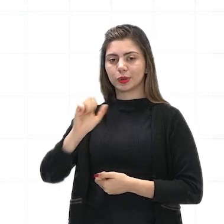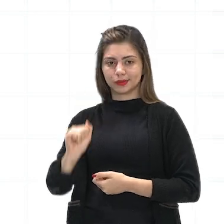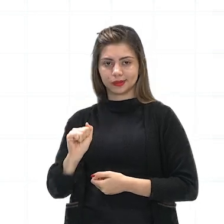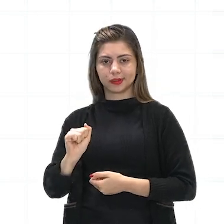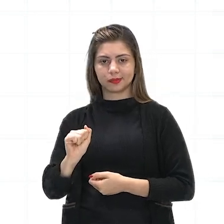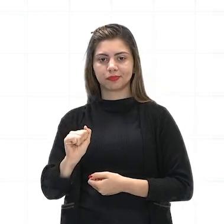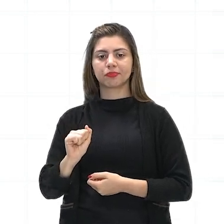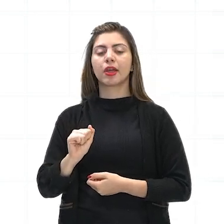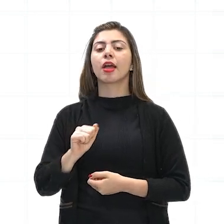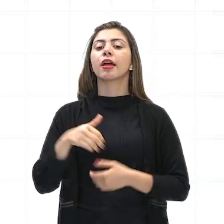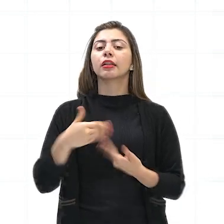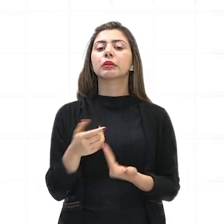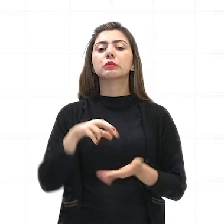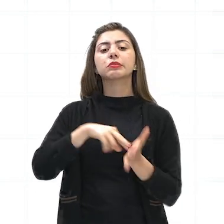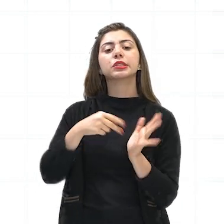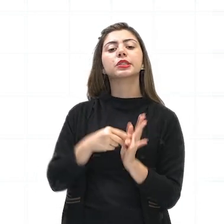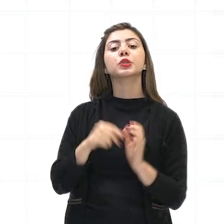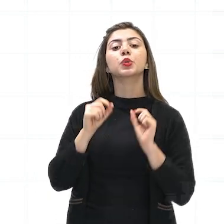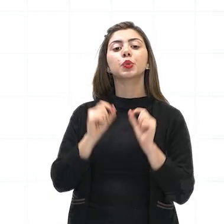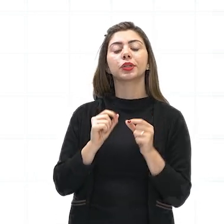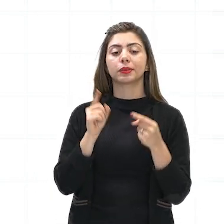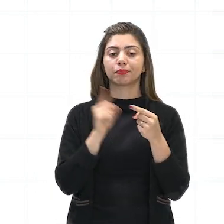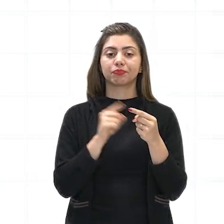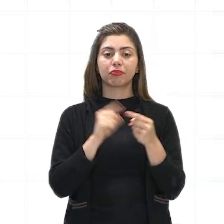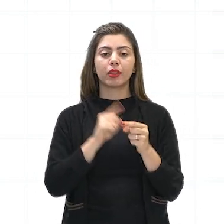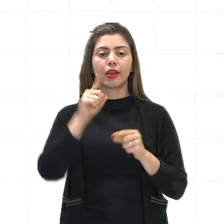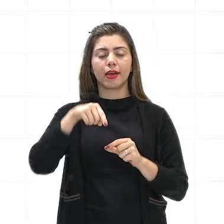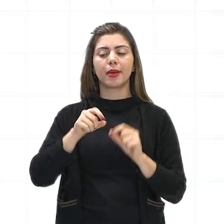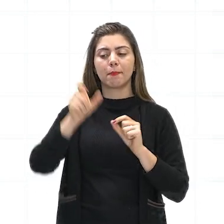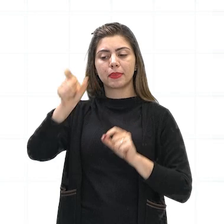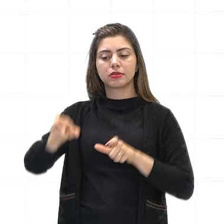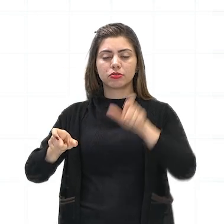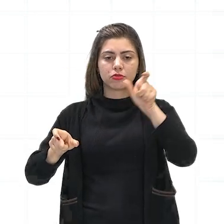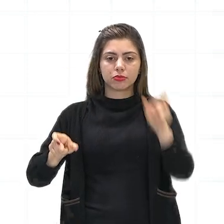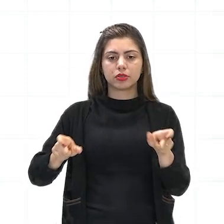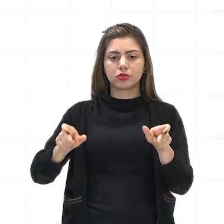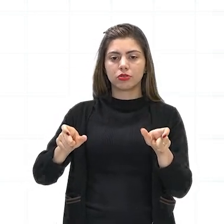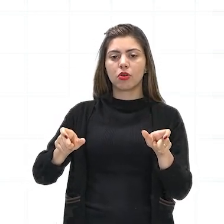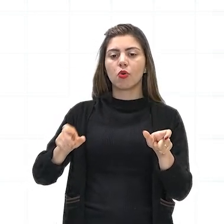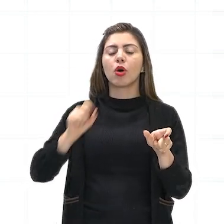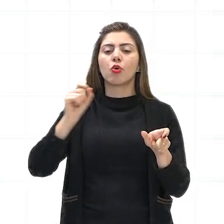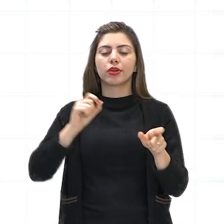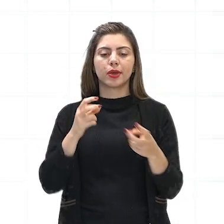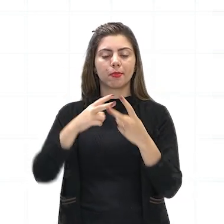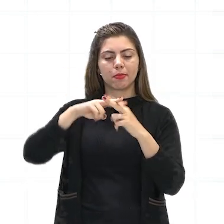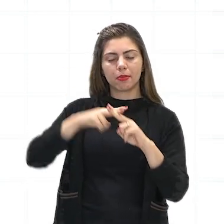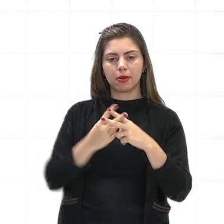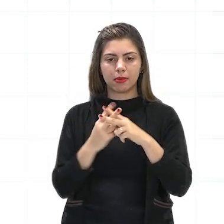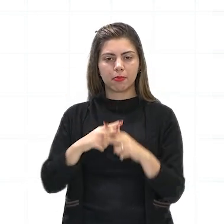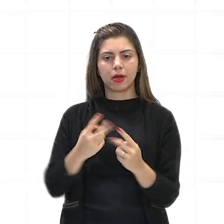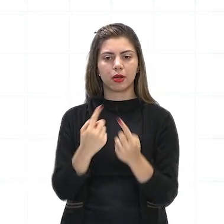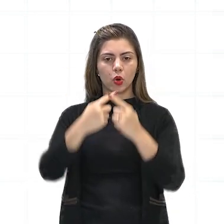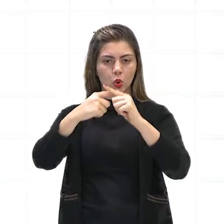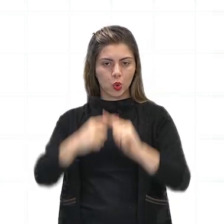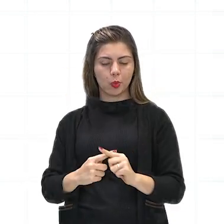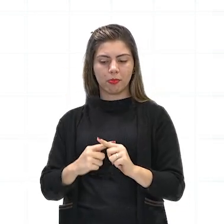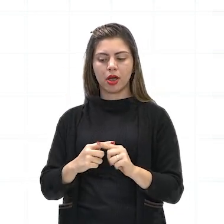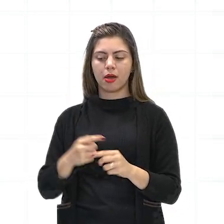lucta, significa combate de 2 atletas corpo a corpo e sem